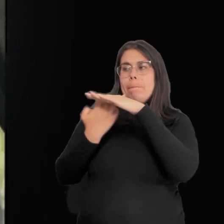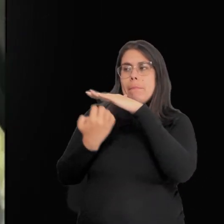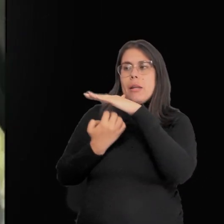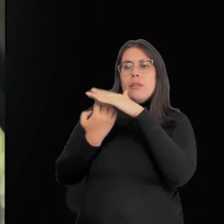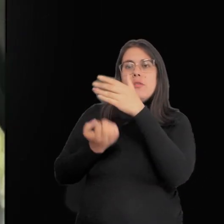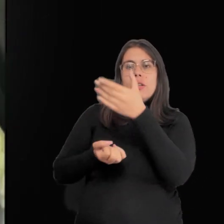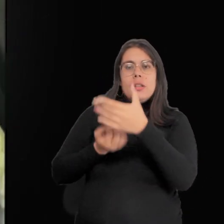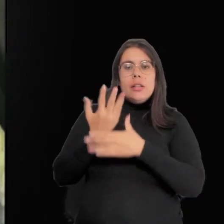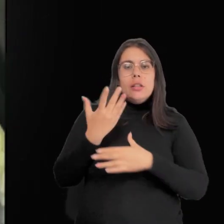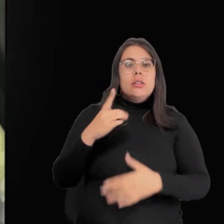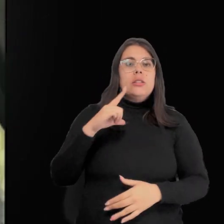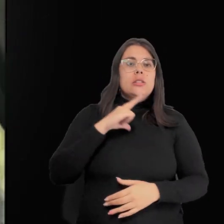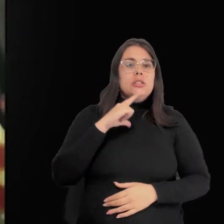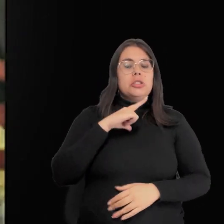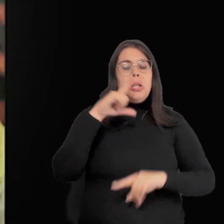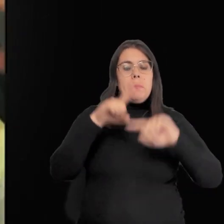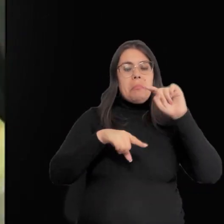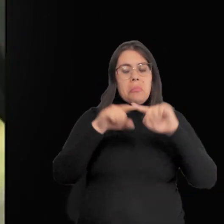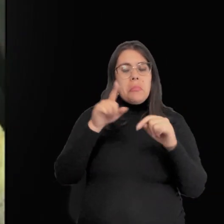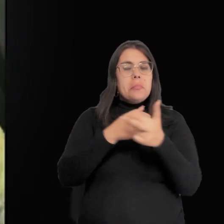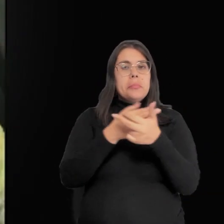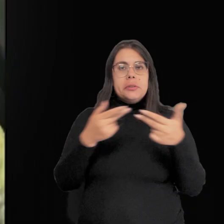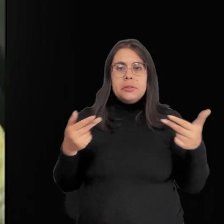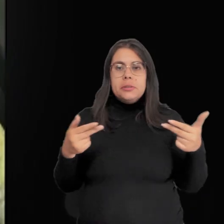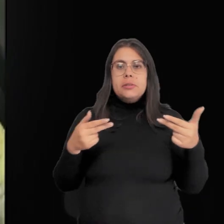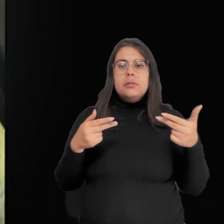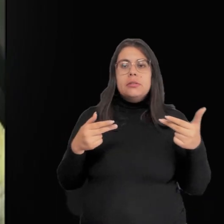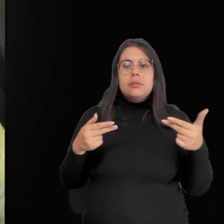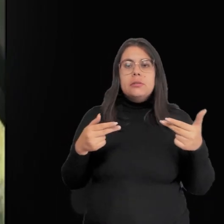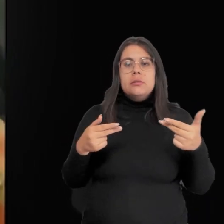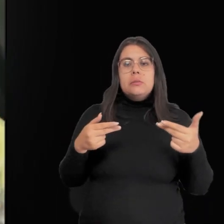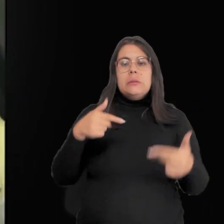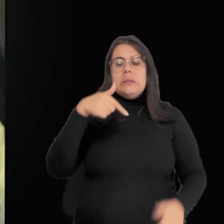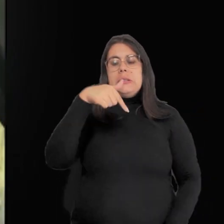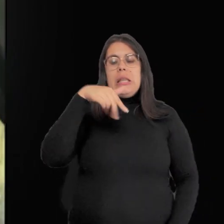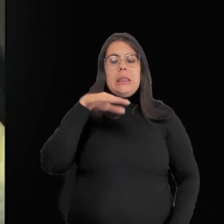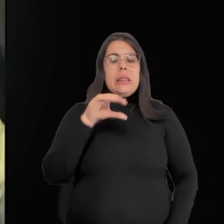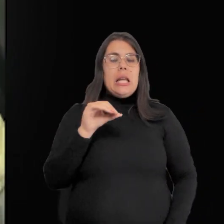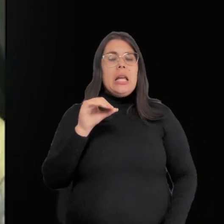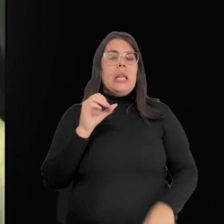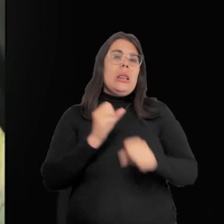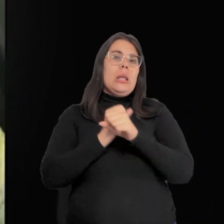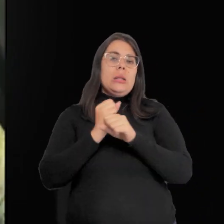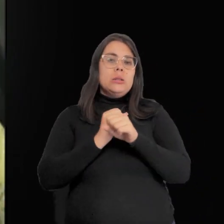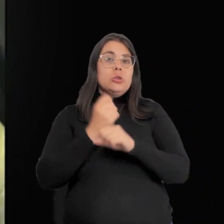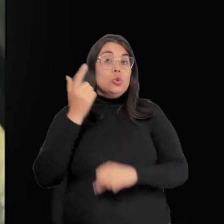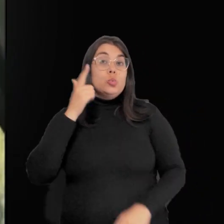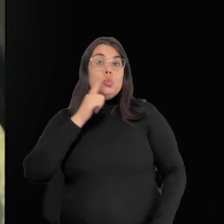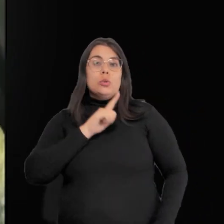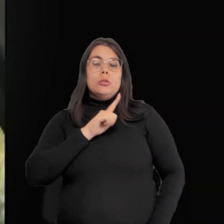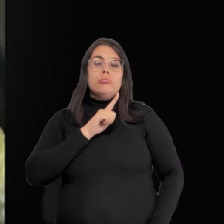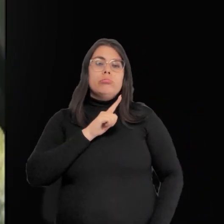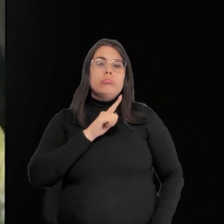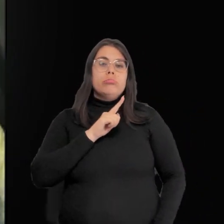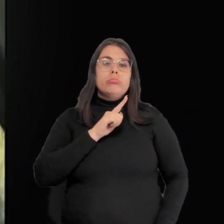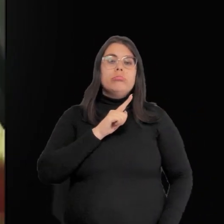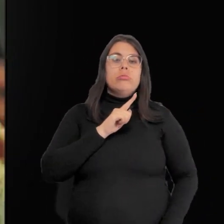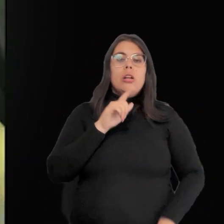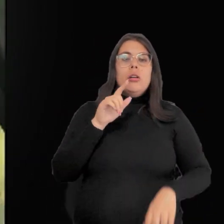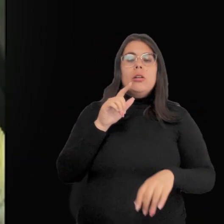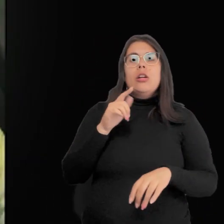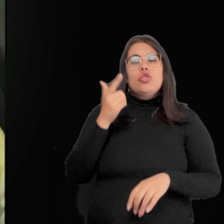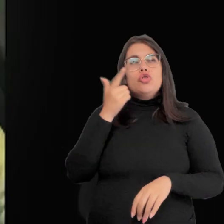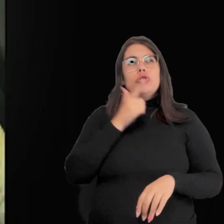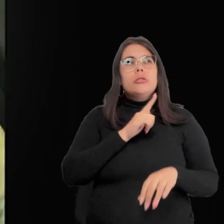foi fundada. Então, nós temos material dos anos 70, às vezes até mais antigo, que nós conseguimos. Então,